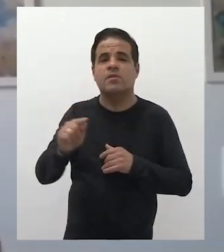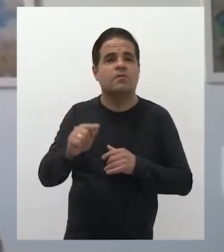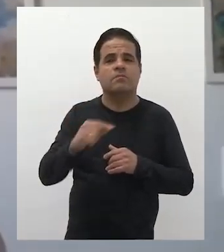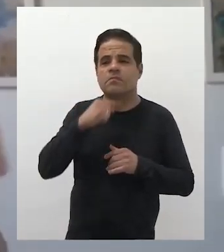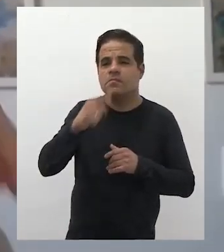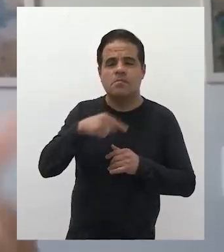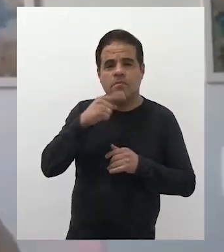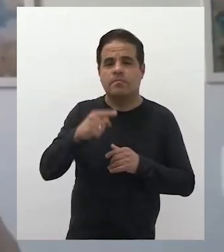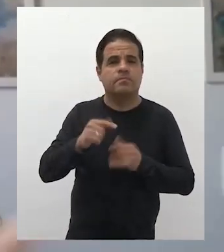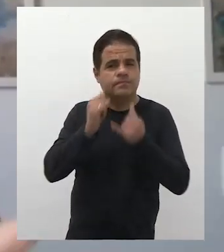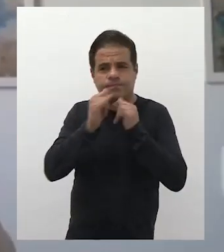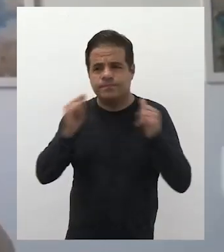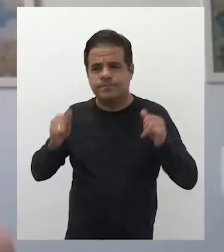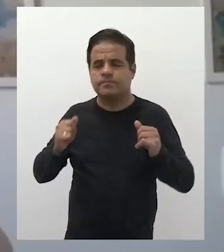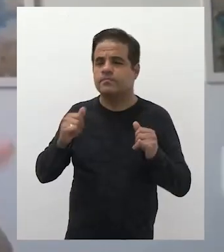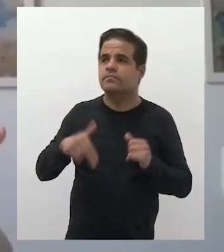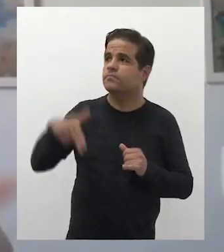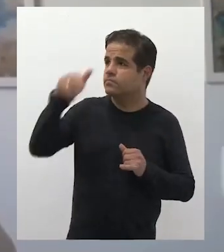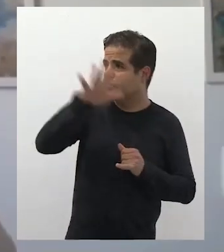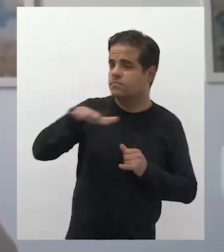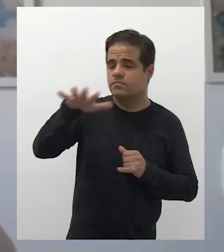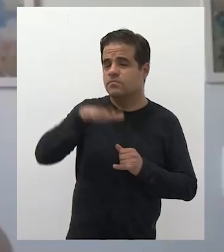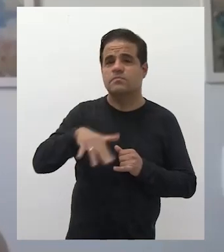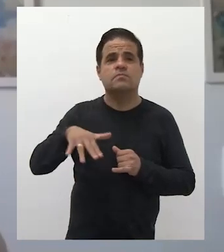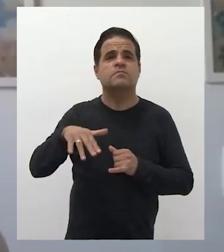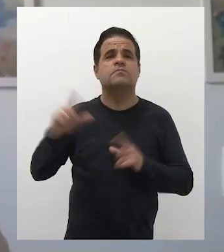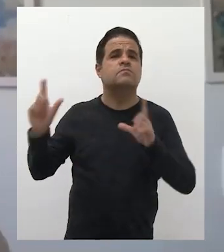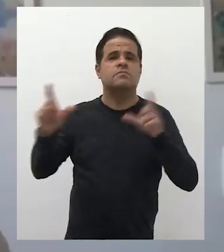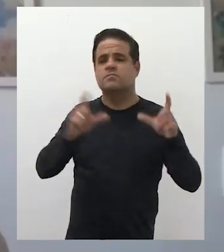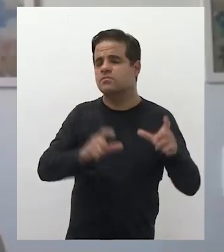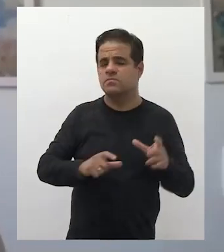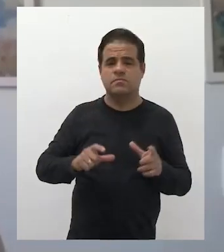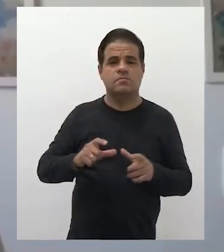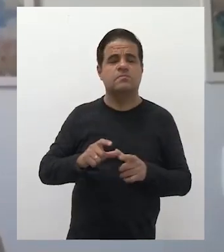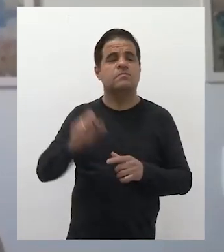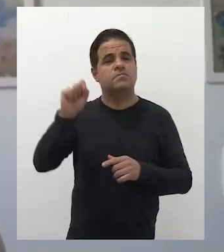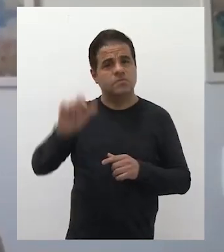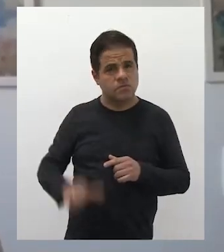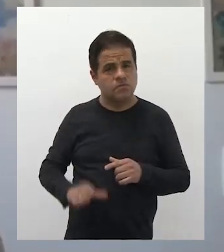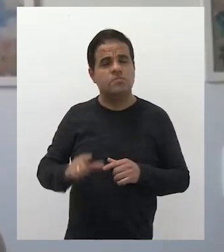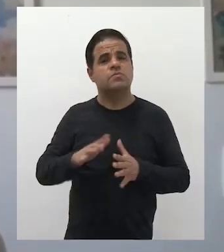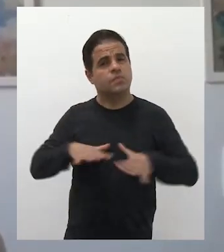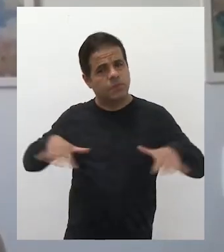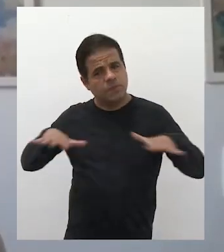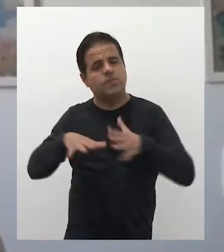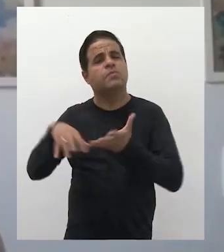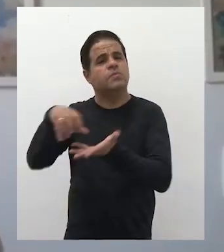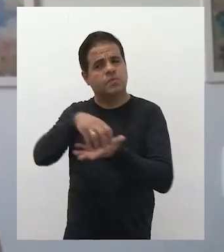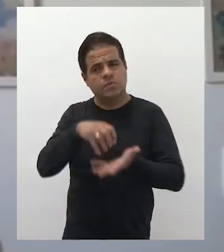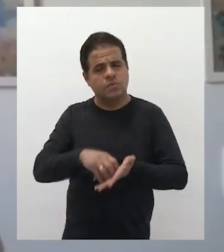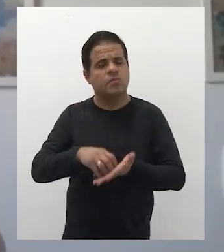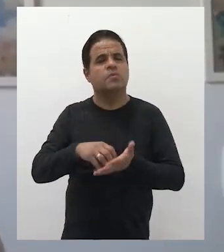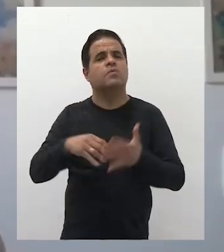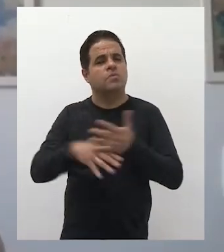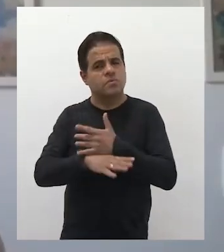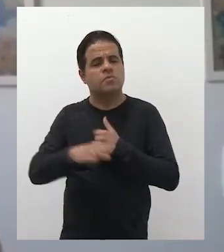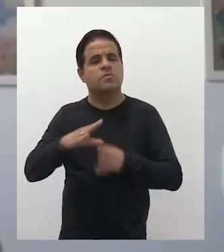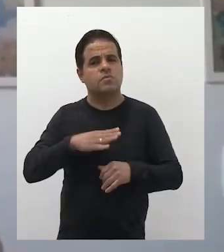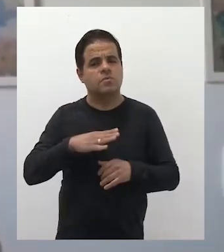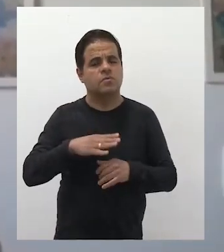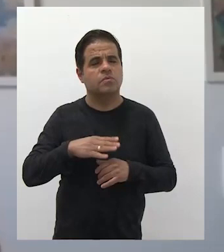está na região norte, nem na região nordeste, nem na região sul, mas nos grandes centros urbanos da